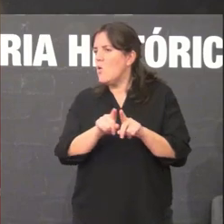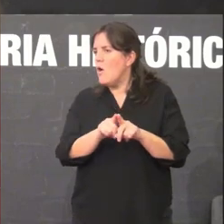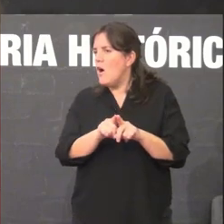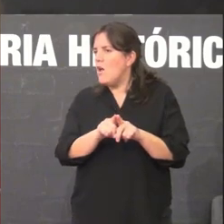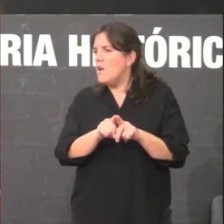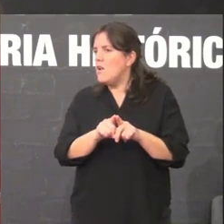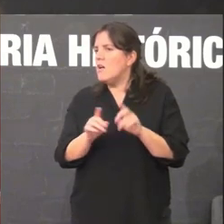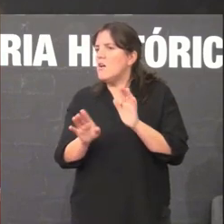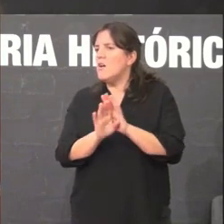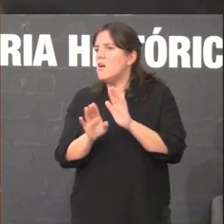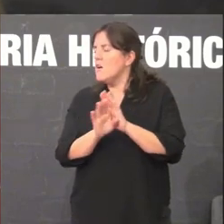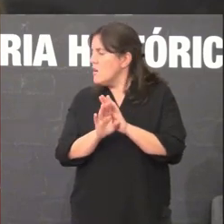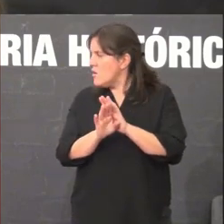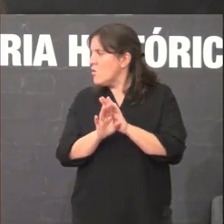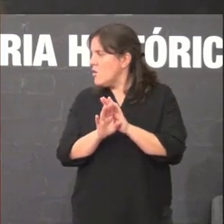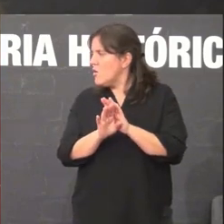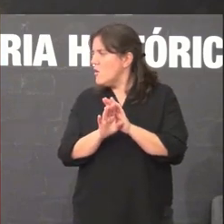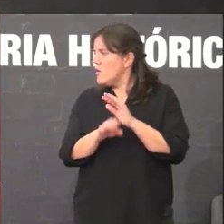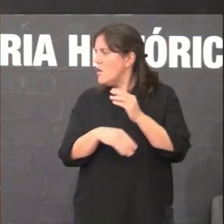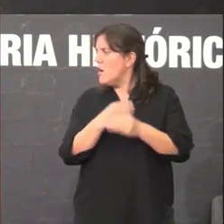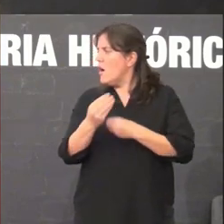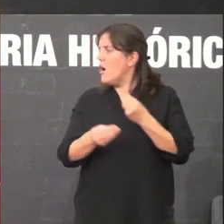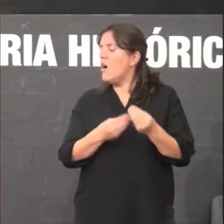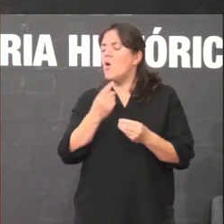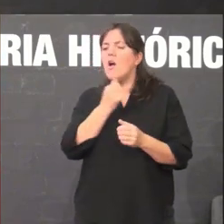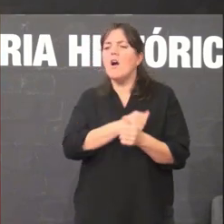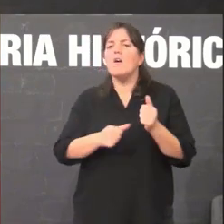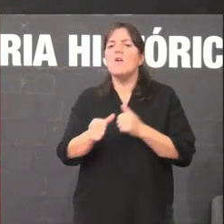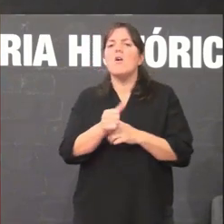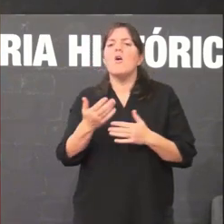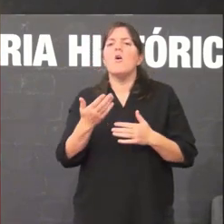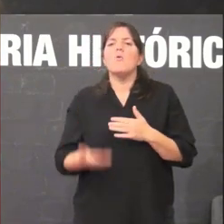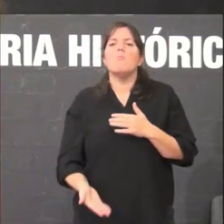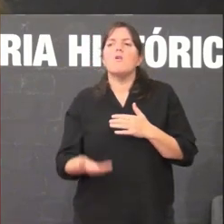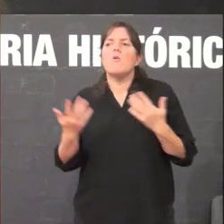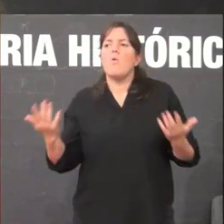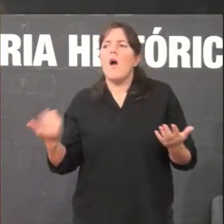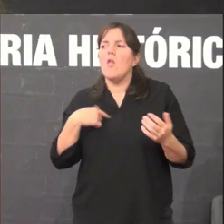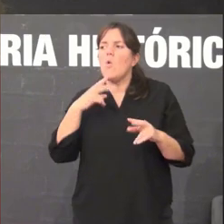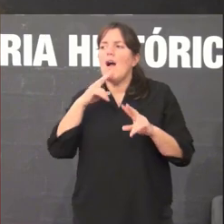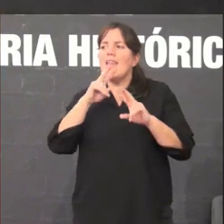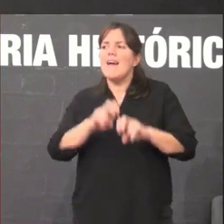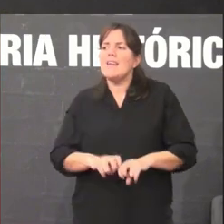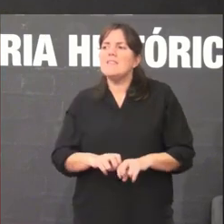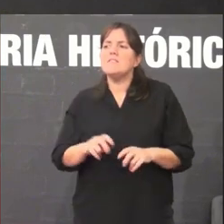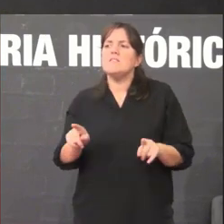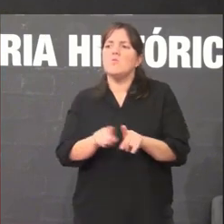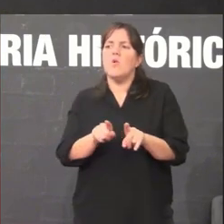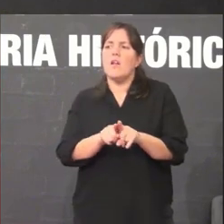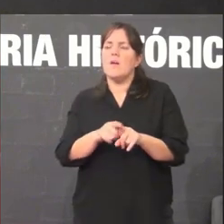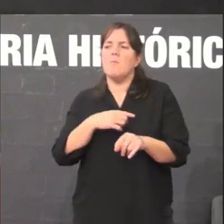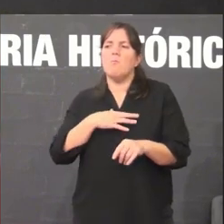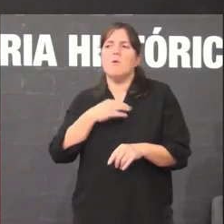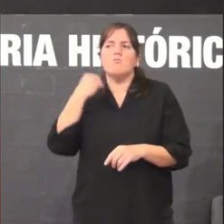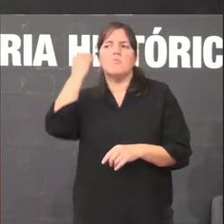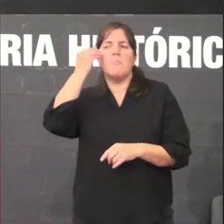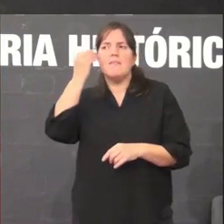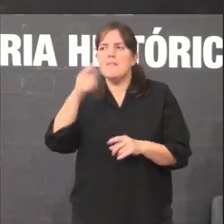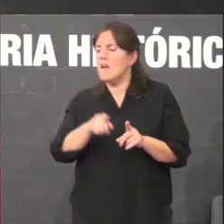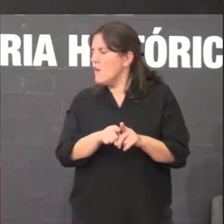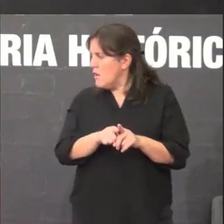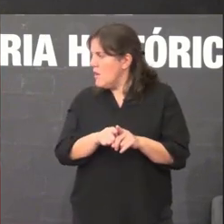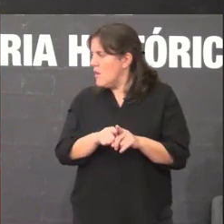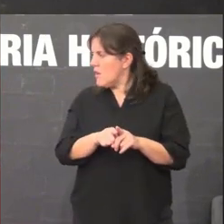de alguma forma, até aos dias de hoje, a prevalecer uma análise que se pode considerar como uma derrapage